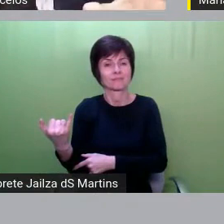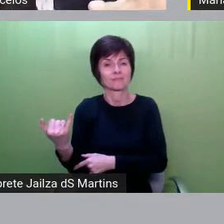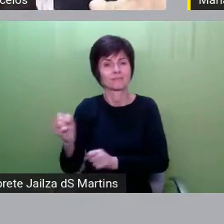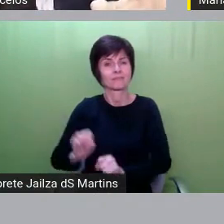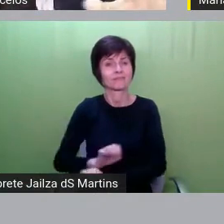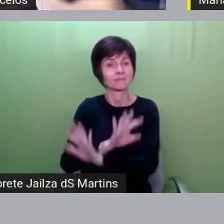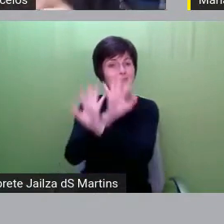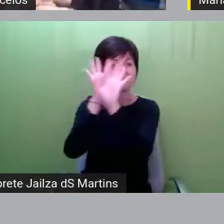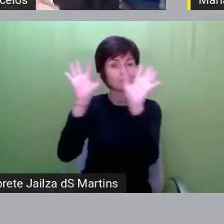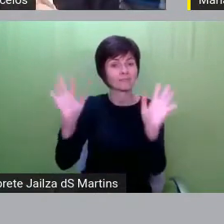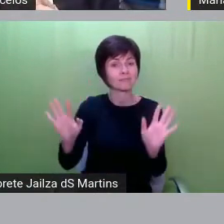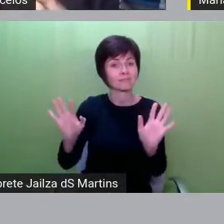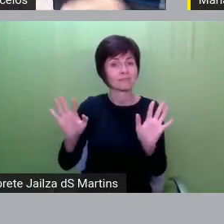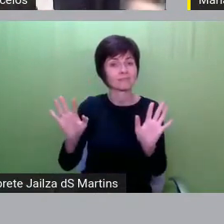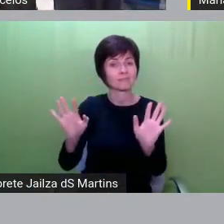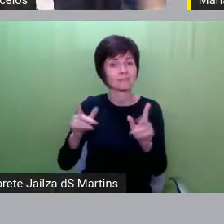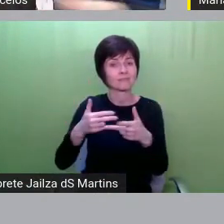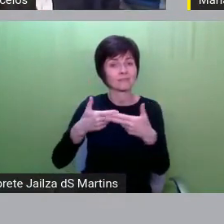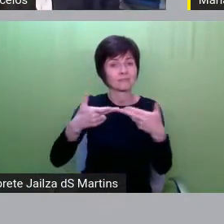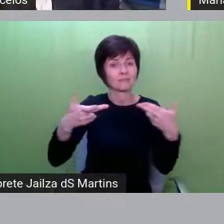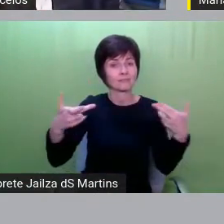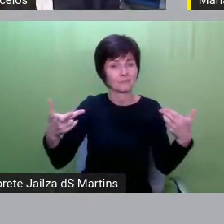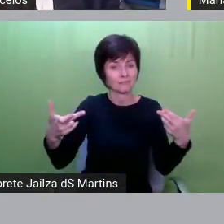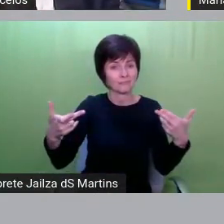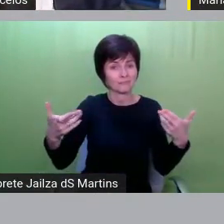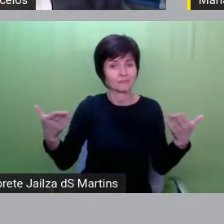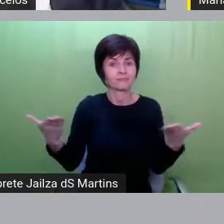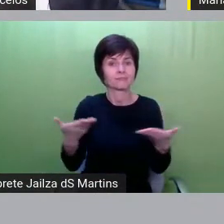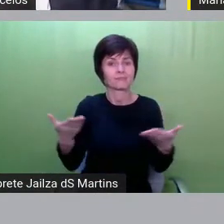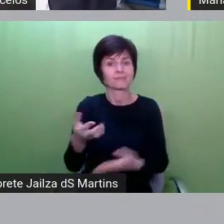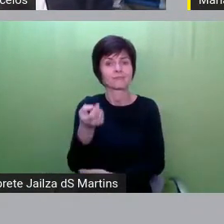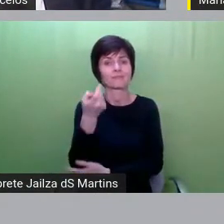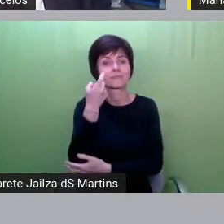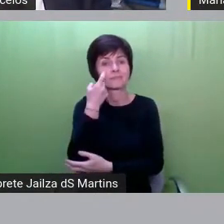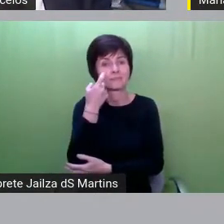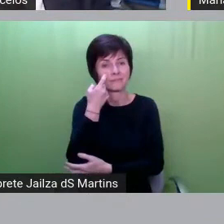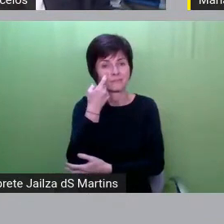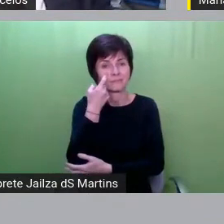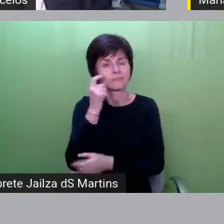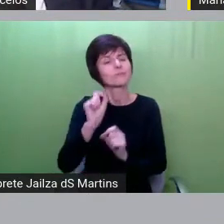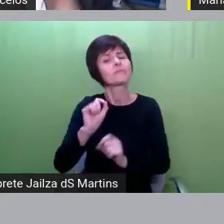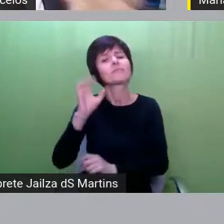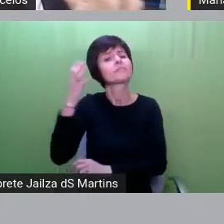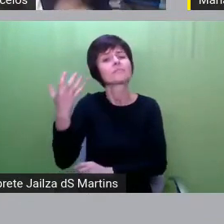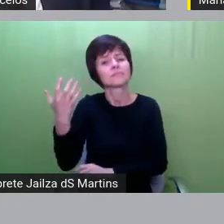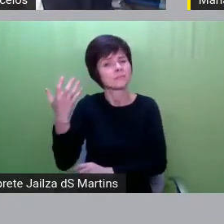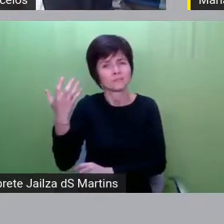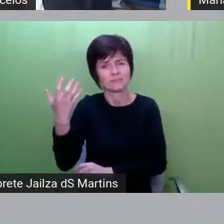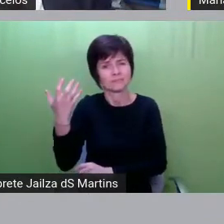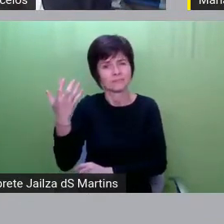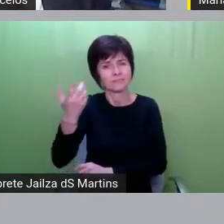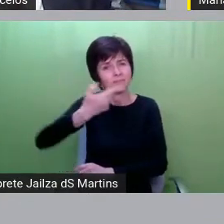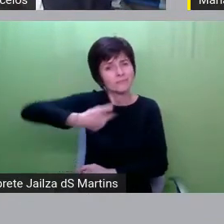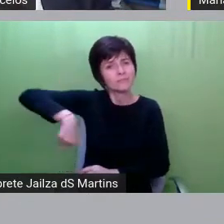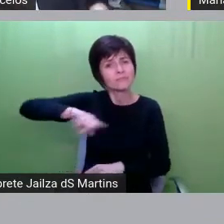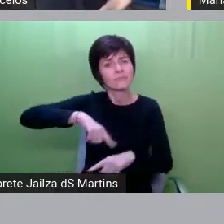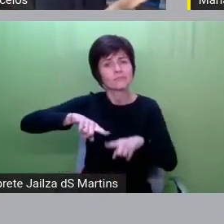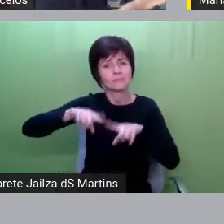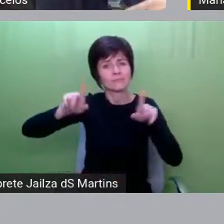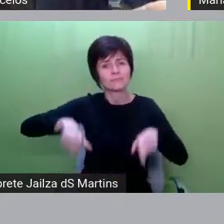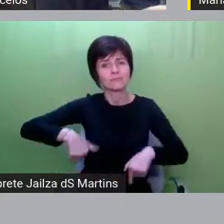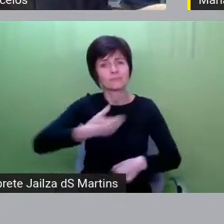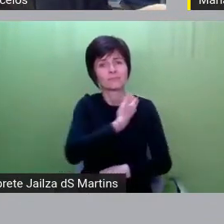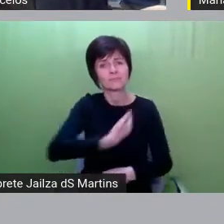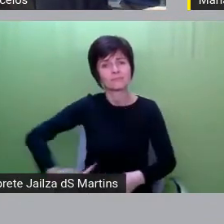esclarecer alguma situação que presenciou. O que vai acontecer com os nossos servidores públicos?